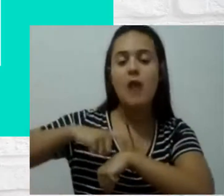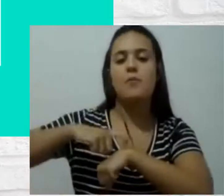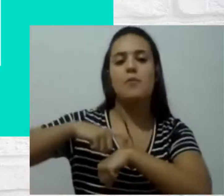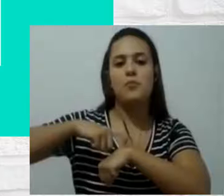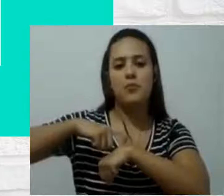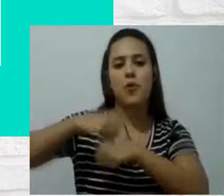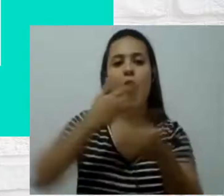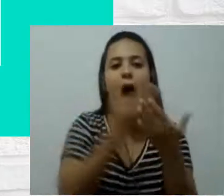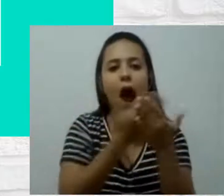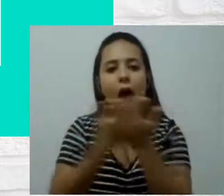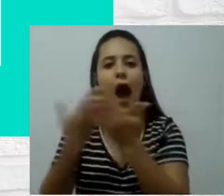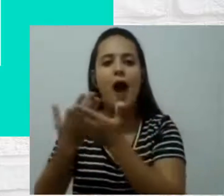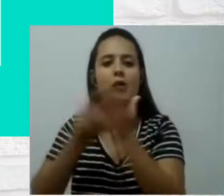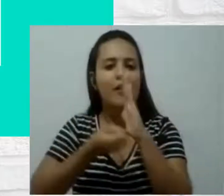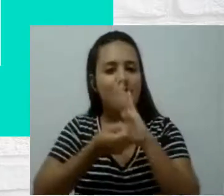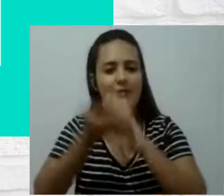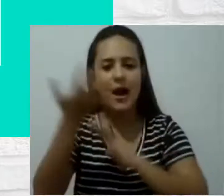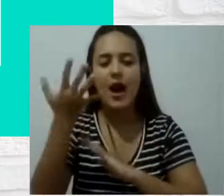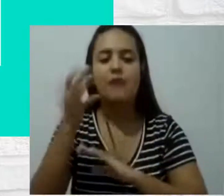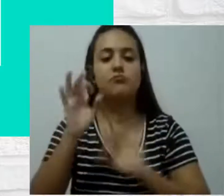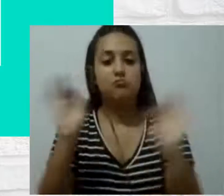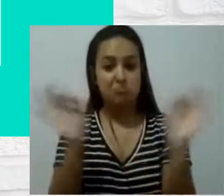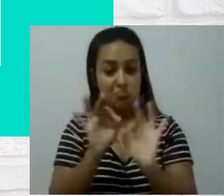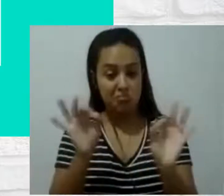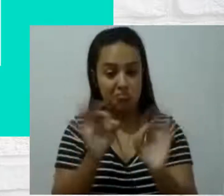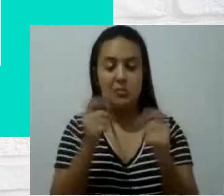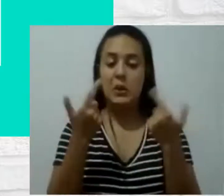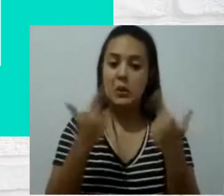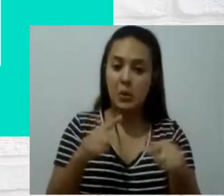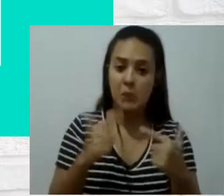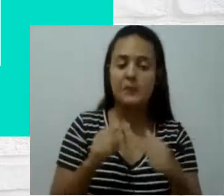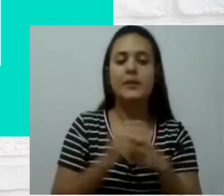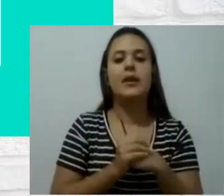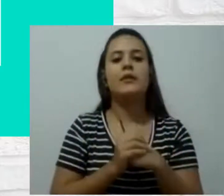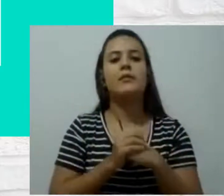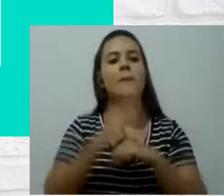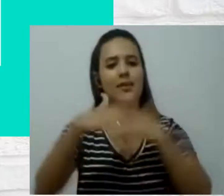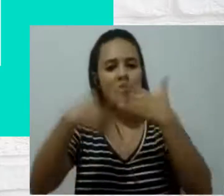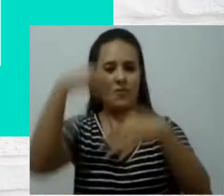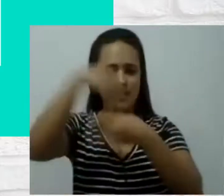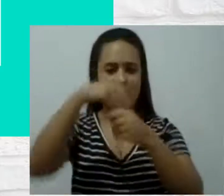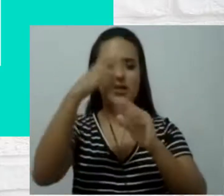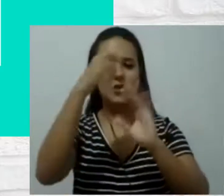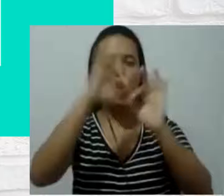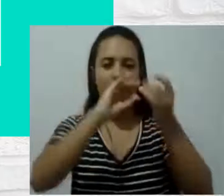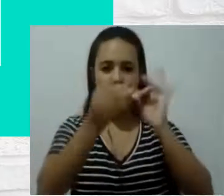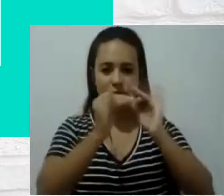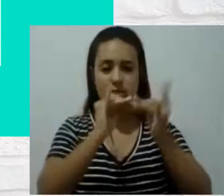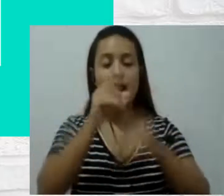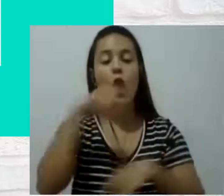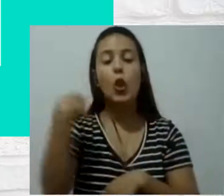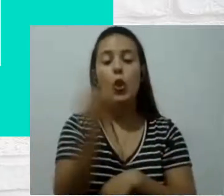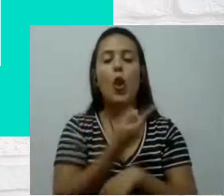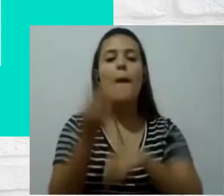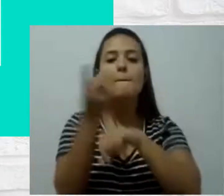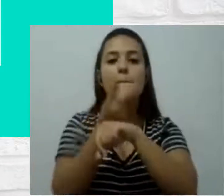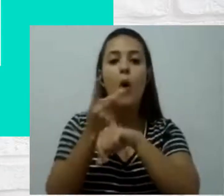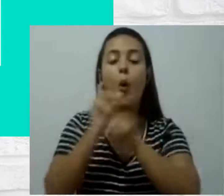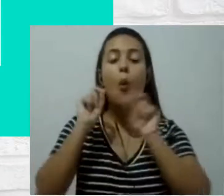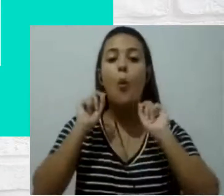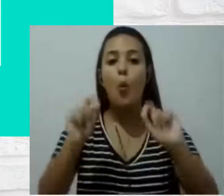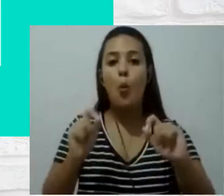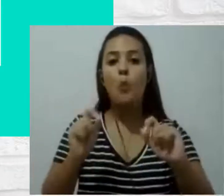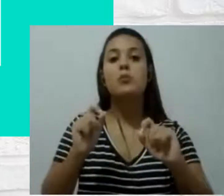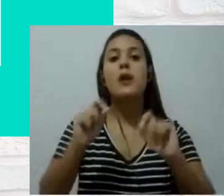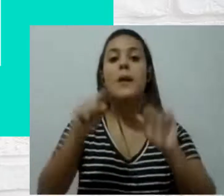Primeiramente, como nós não vamos ter tanto tempo assim, não vamos ter tantas aulas, tanto tempo para desenvolver muita coisa